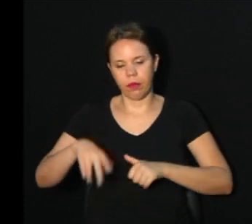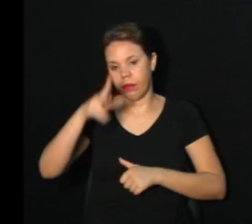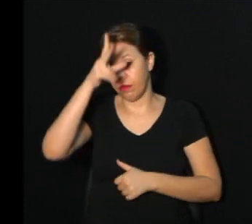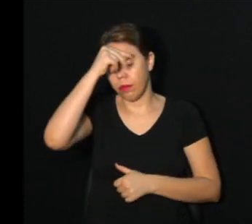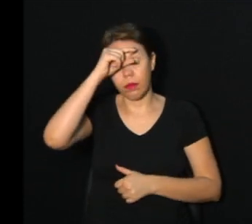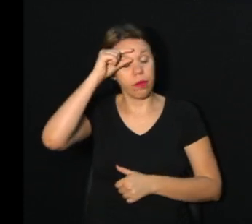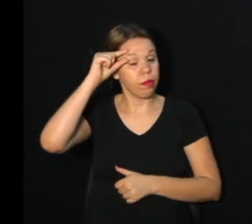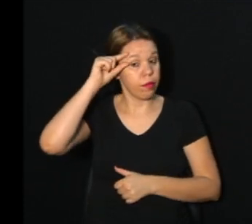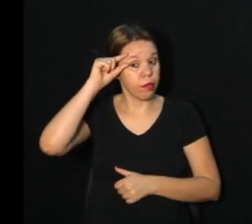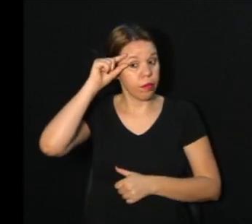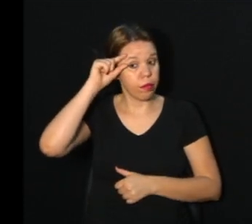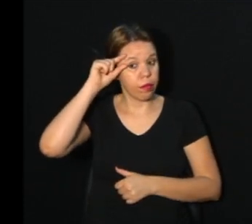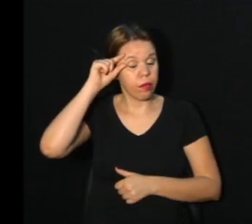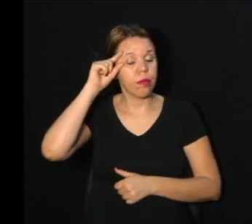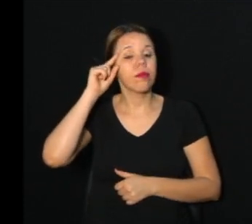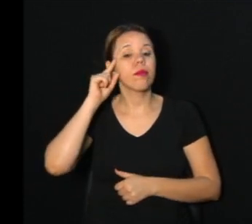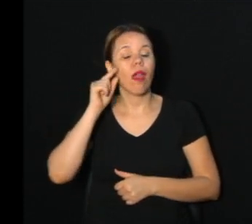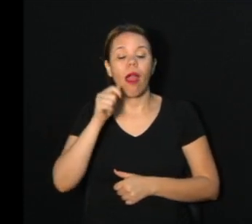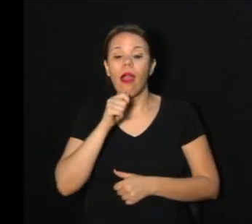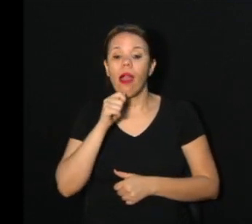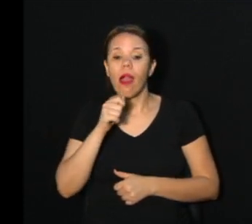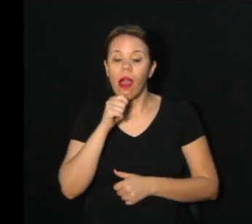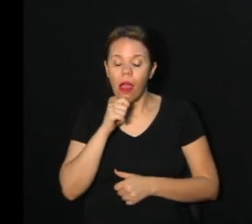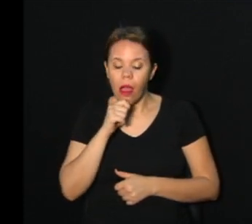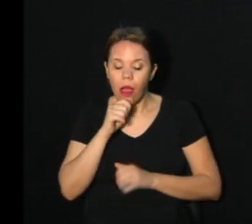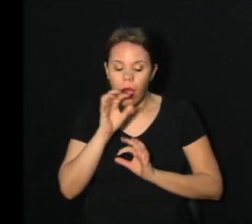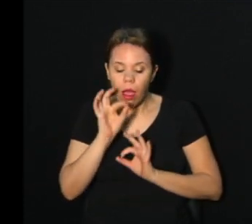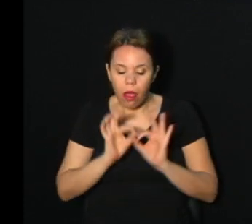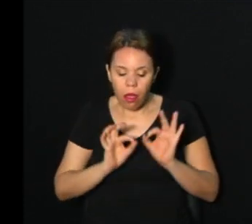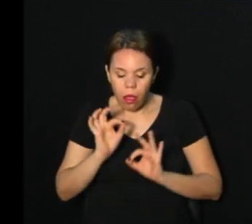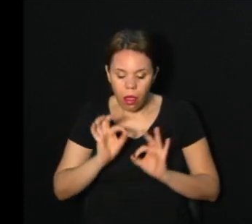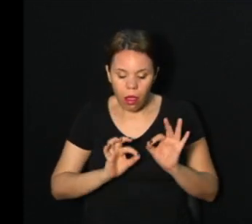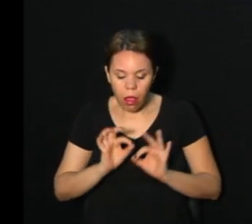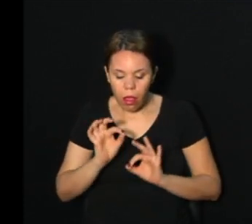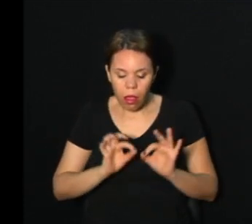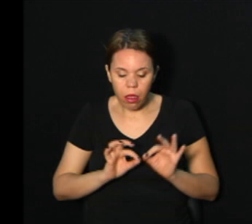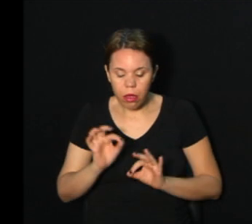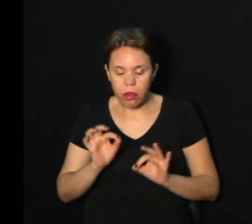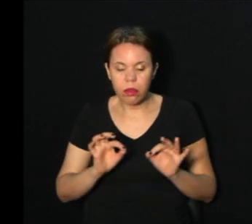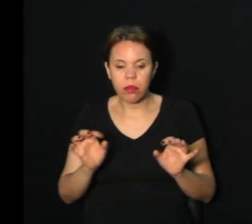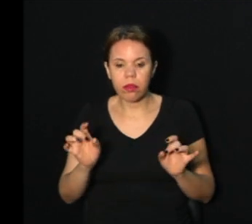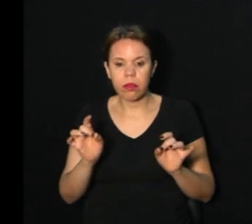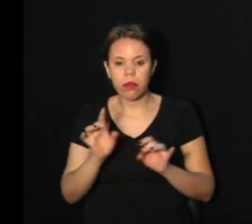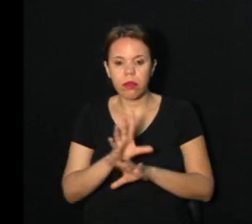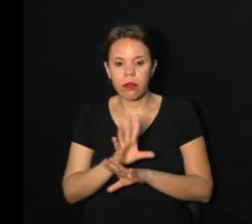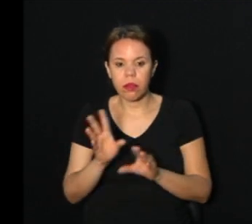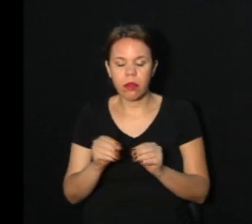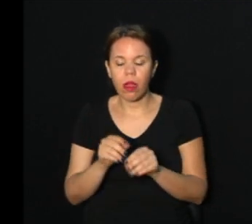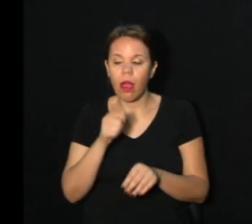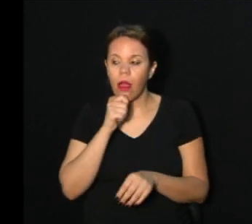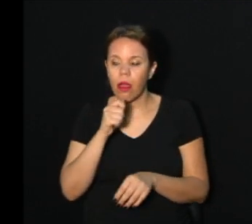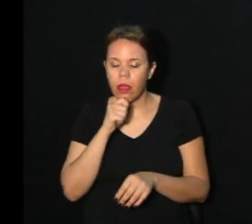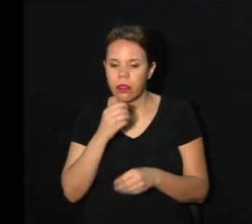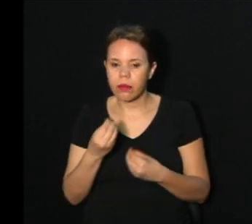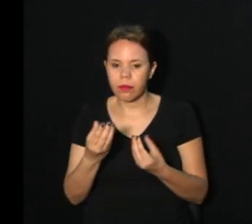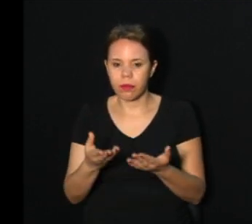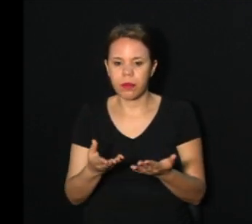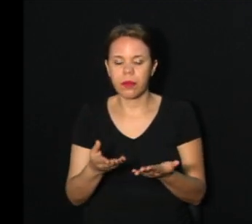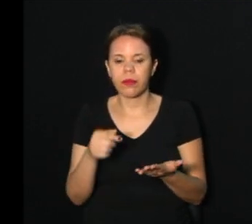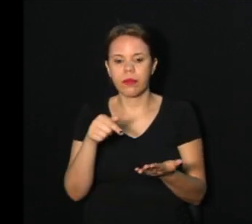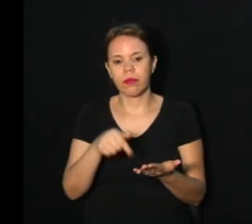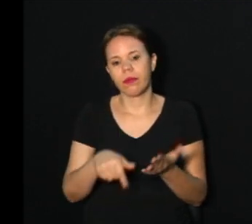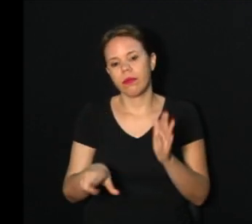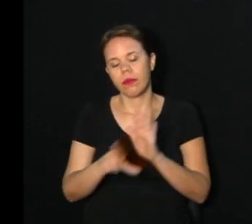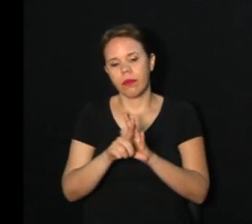então, está sanando este débito, vamos dizer assim, perante a lei orgânica e também a